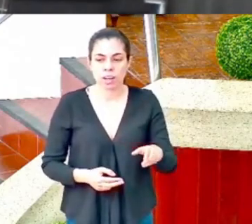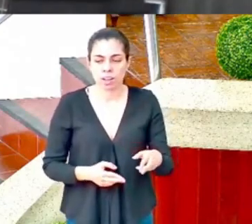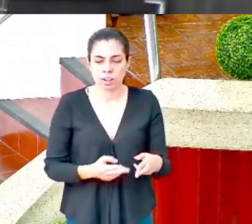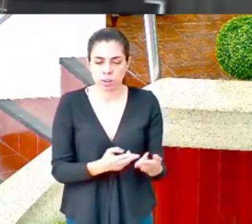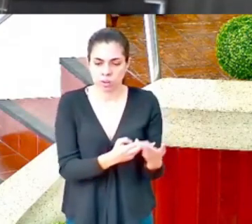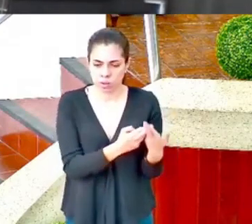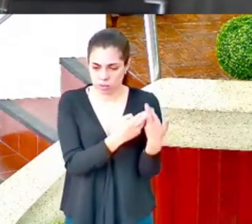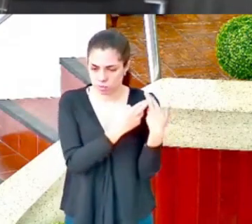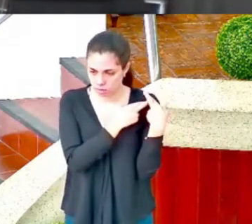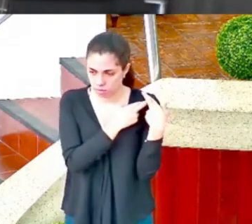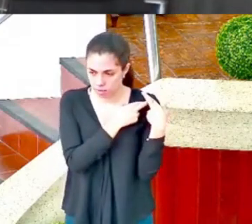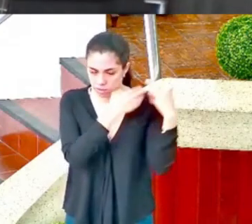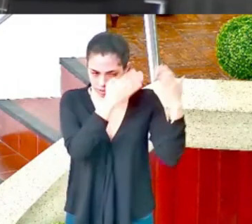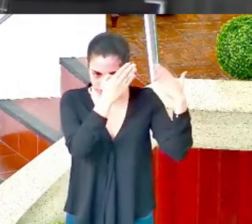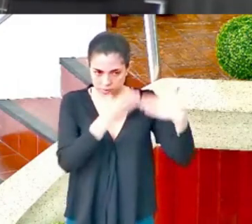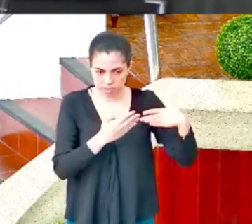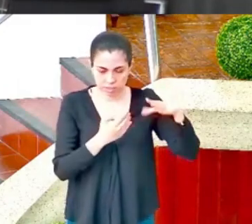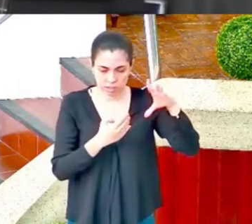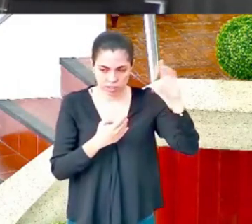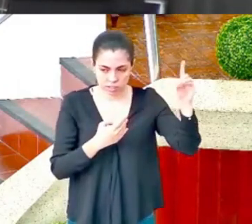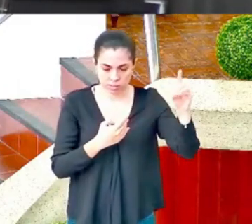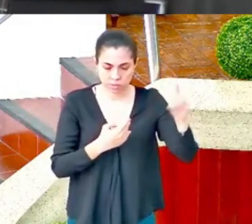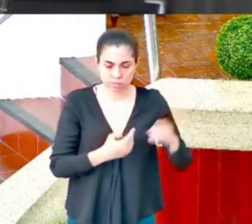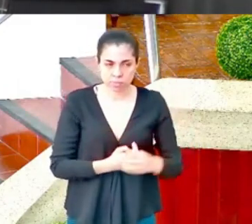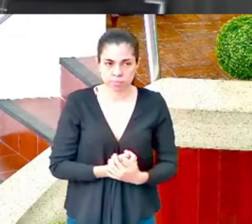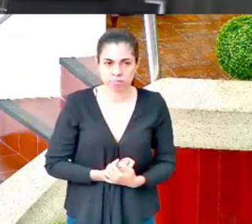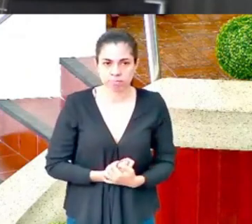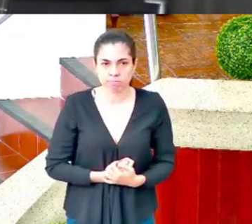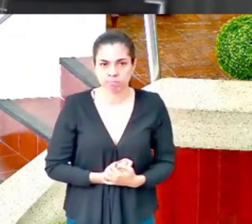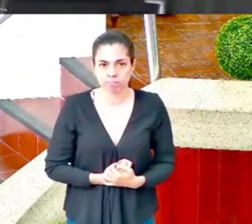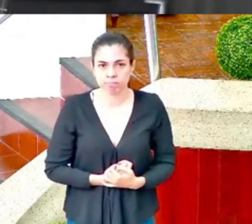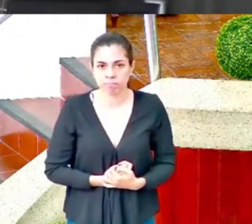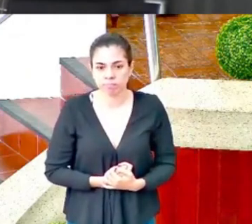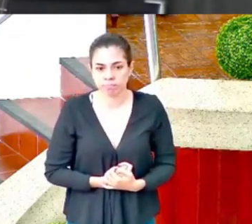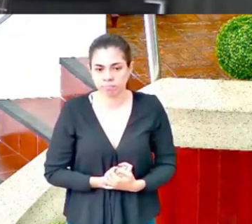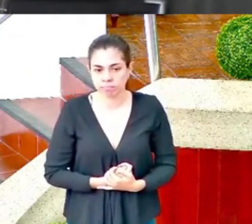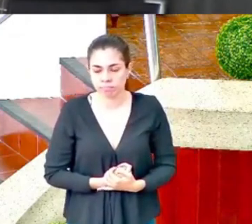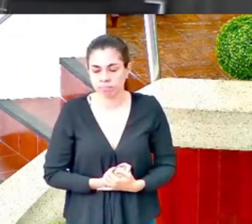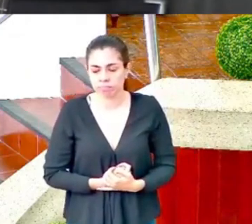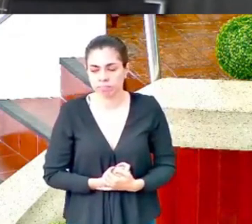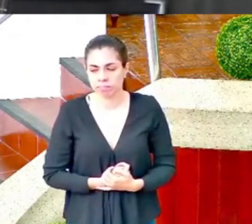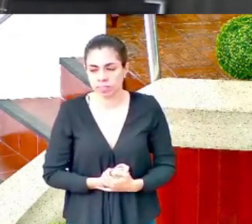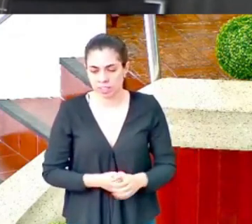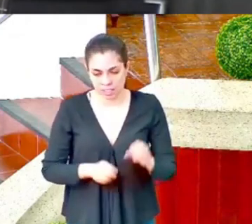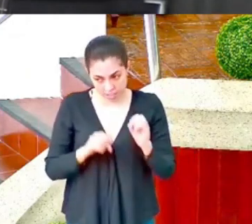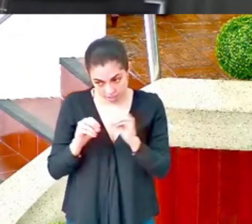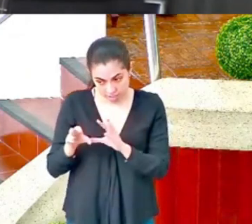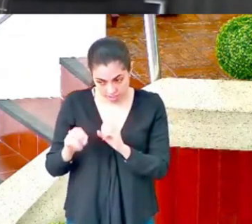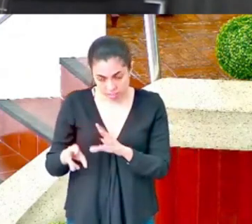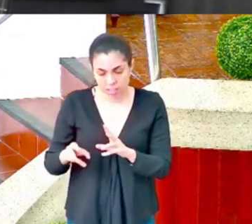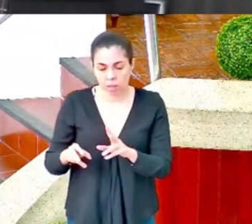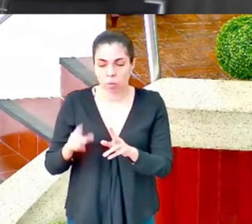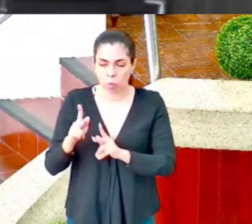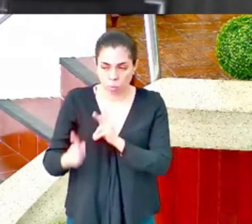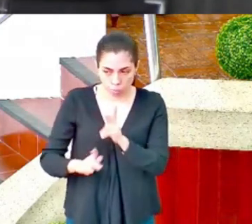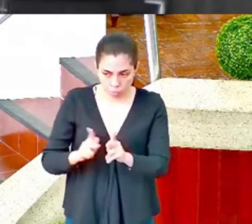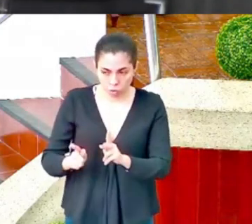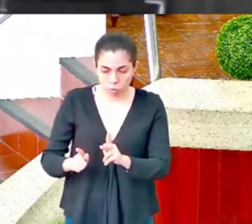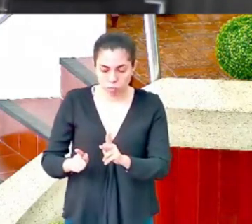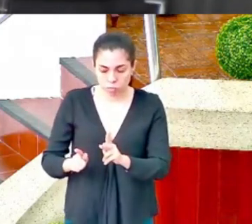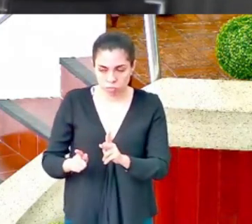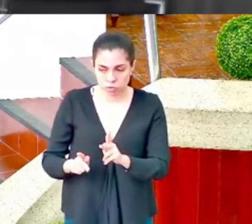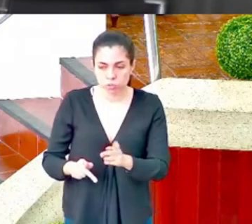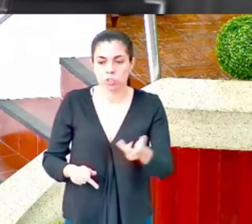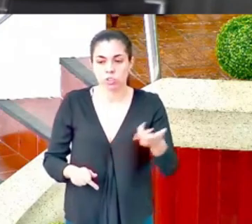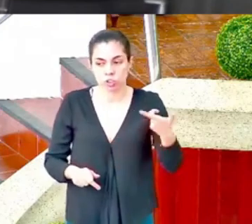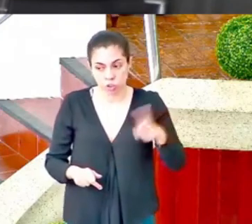do templo, Ageu estava lá dizendo: a glória do segundo templo será ainda melhor, maior do que a primeira. Mas um ato